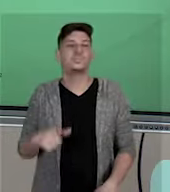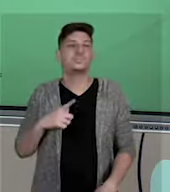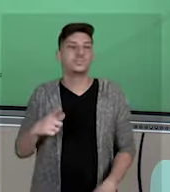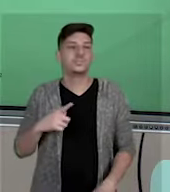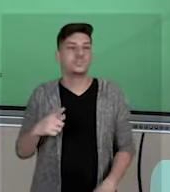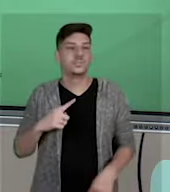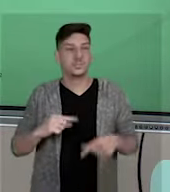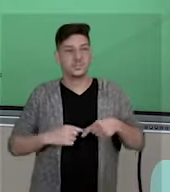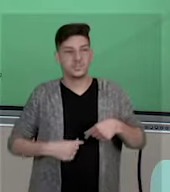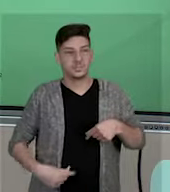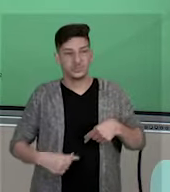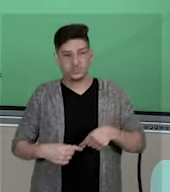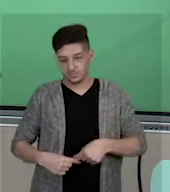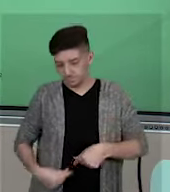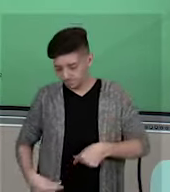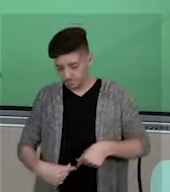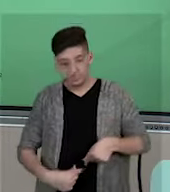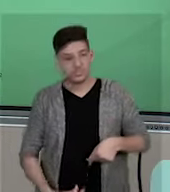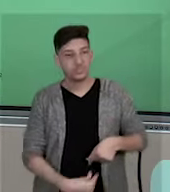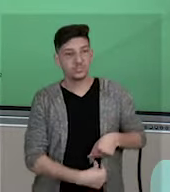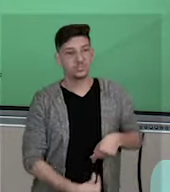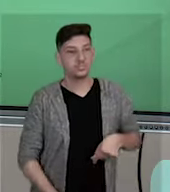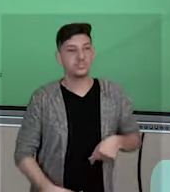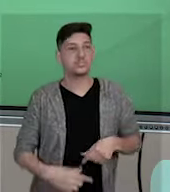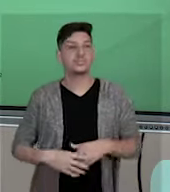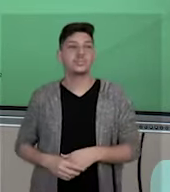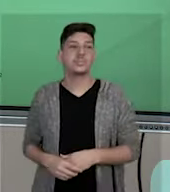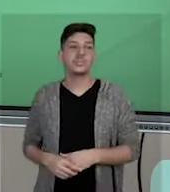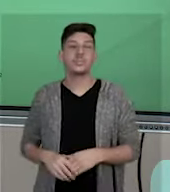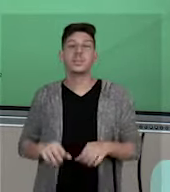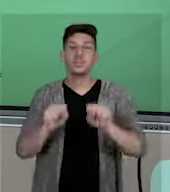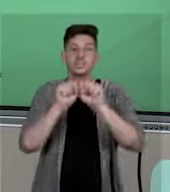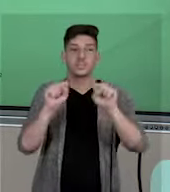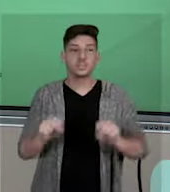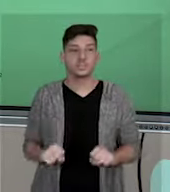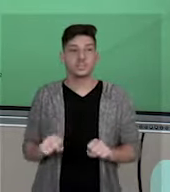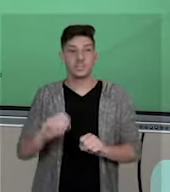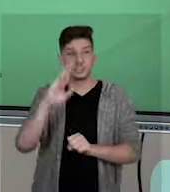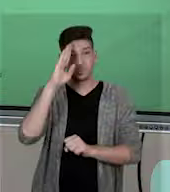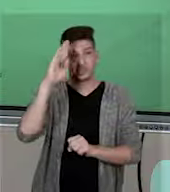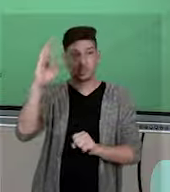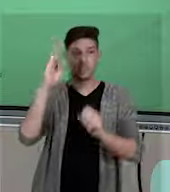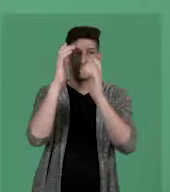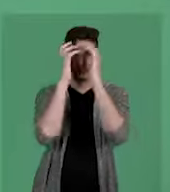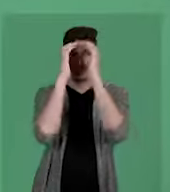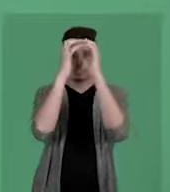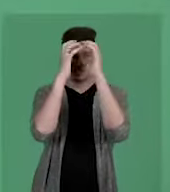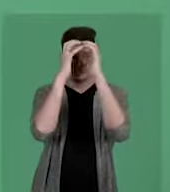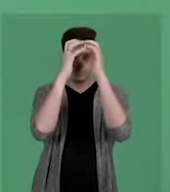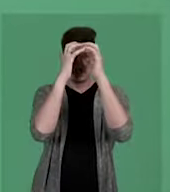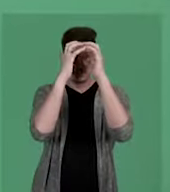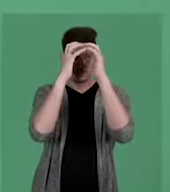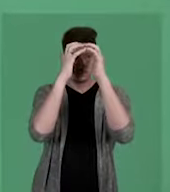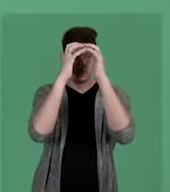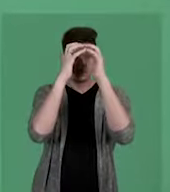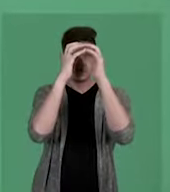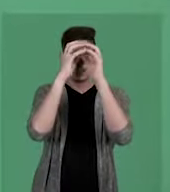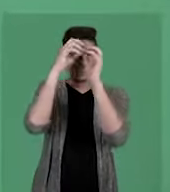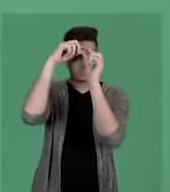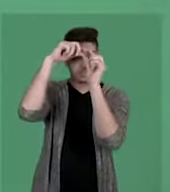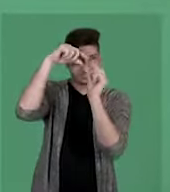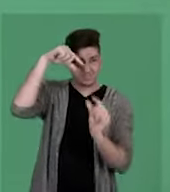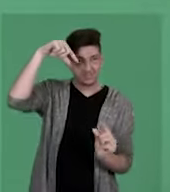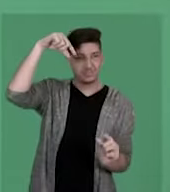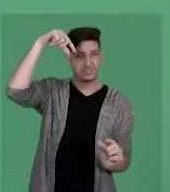que funcionam aqui no nosso organismo. Então, sempre o sistema nervoso central, o que está dentro da caixa craniana, mais a medula que fica